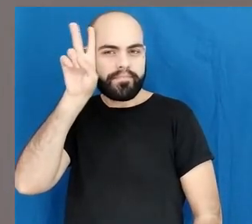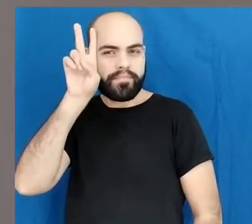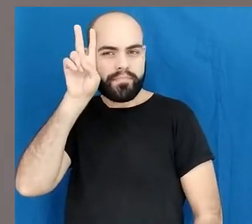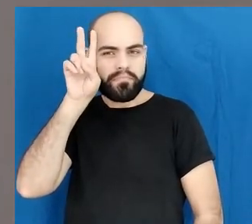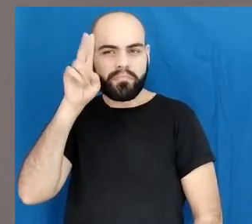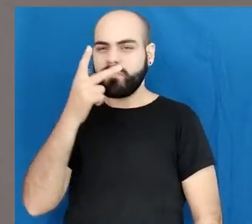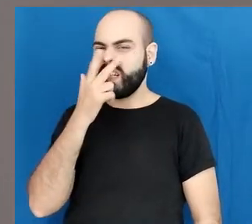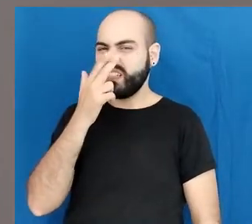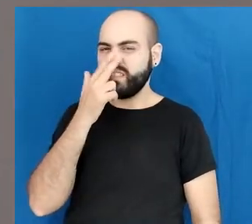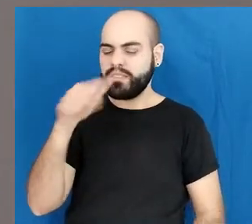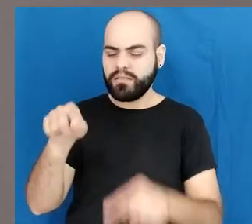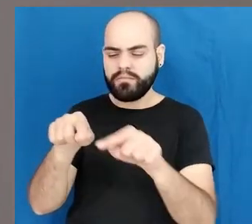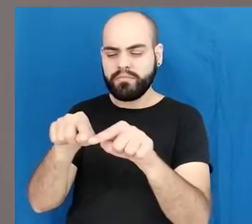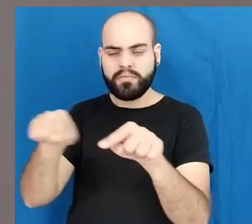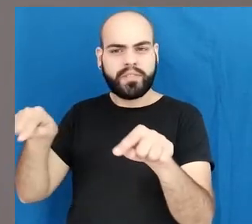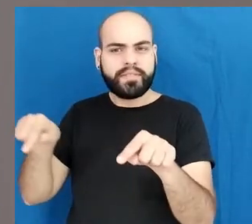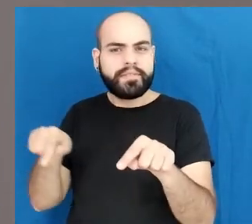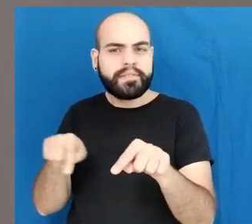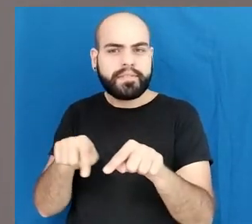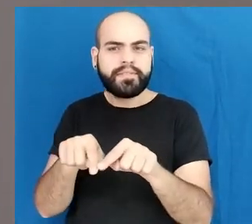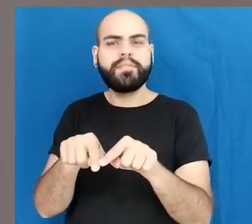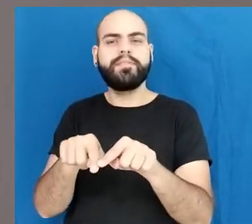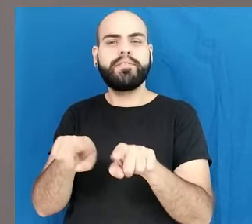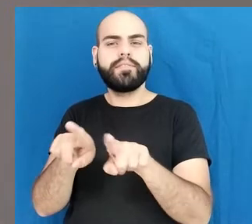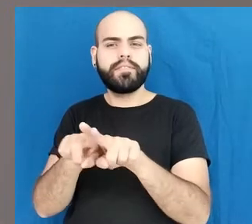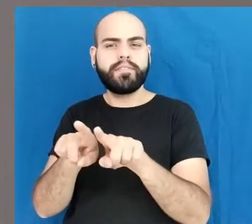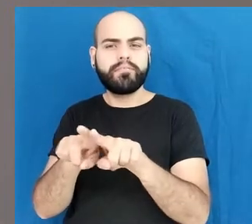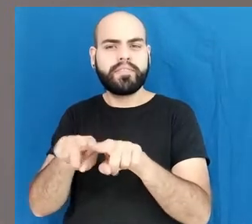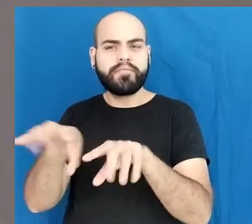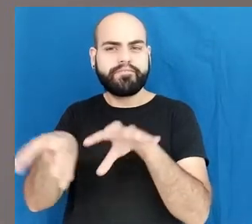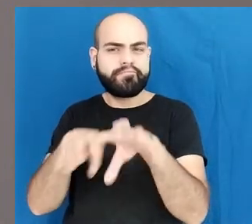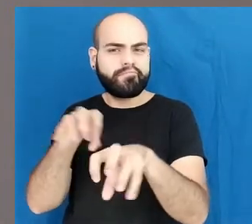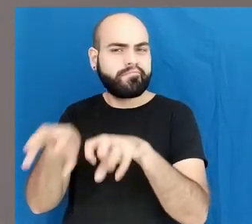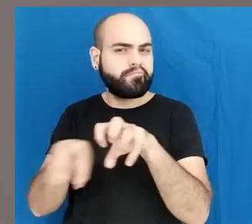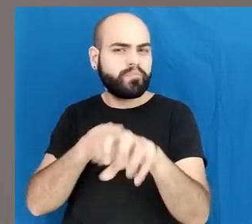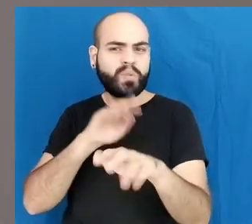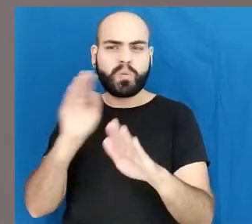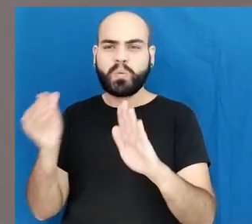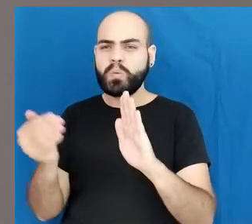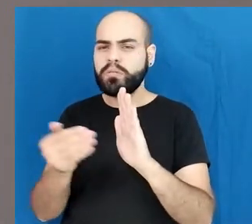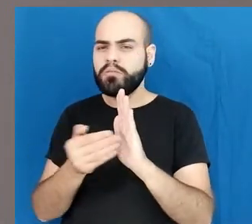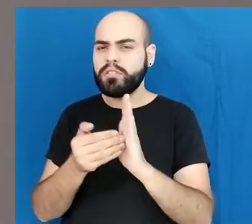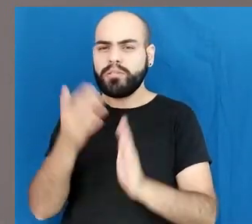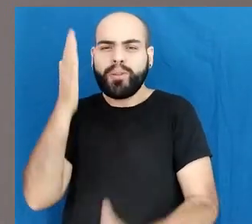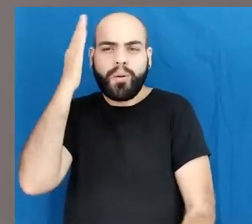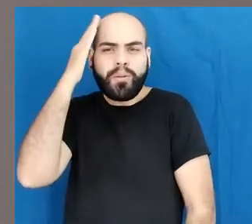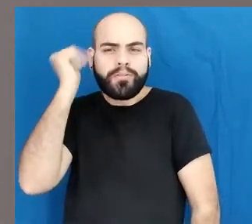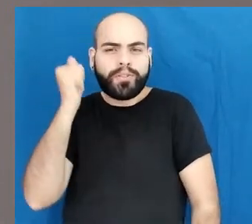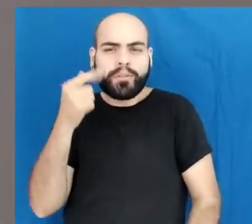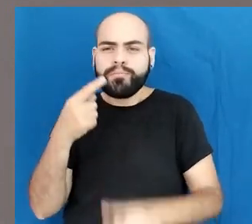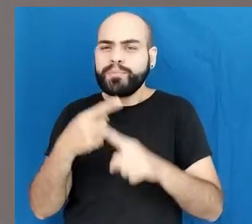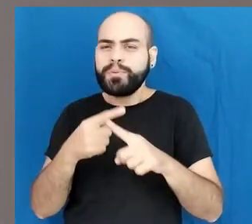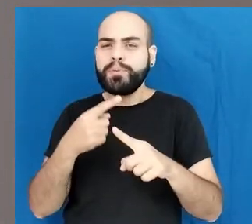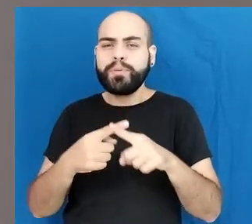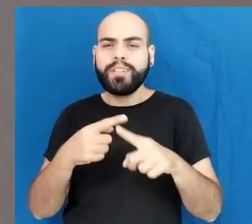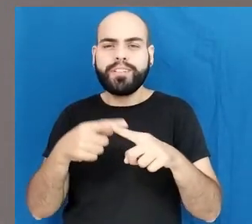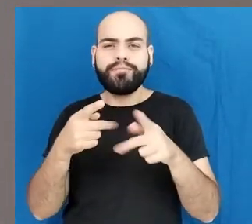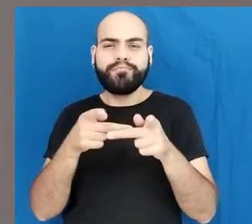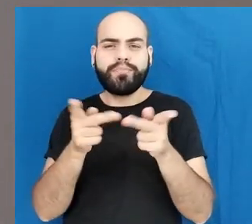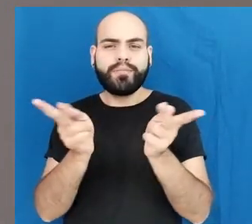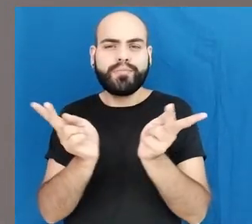uma figura redonda, circular, que também foi arrebentada. Eu não sei por que